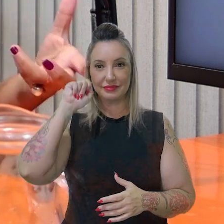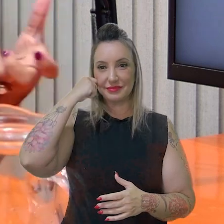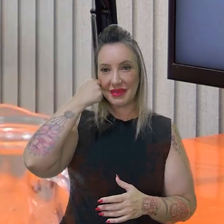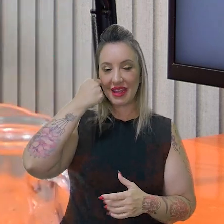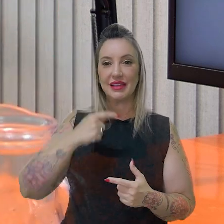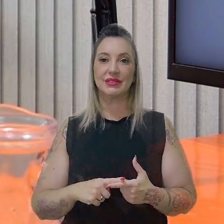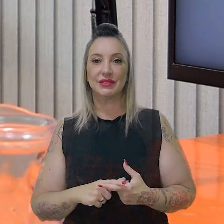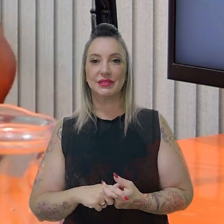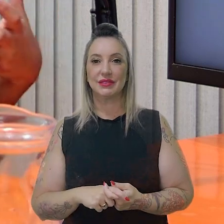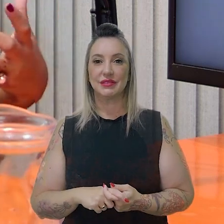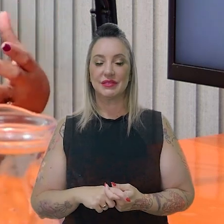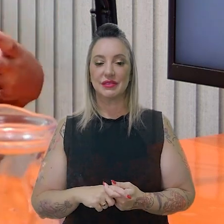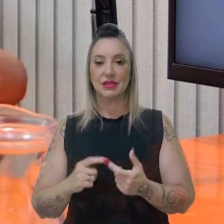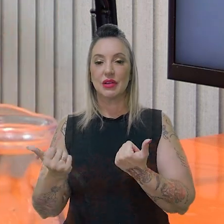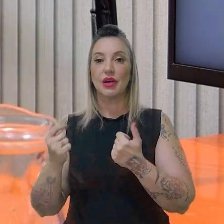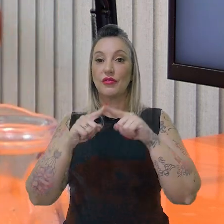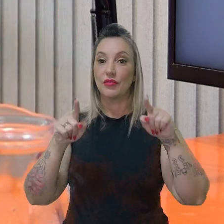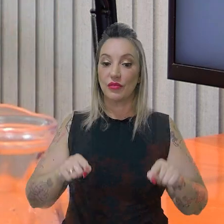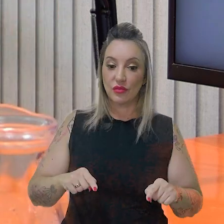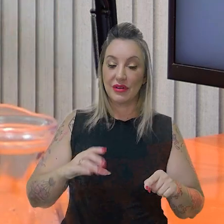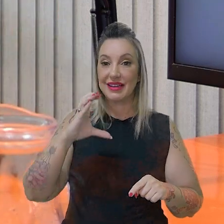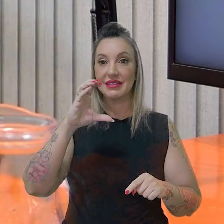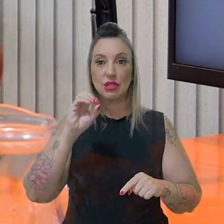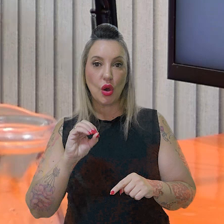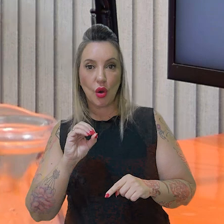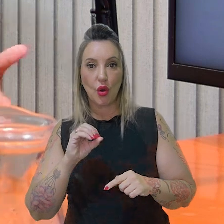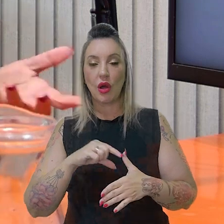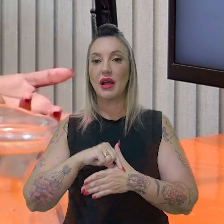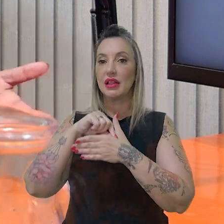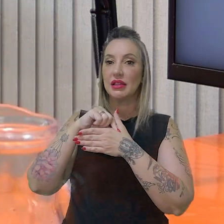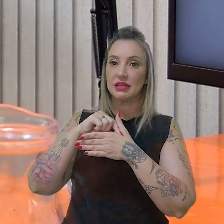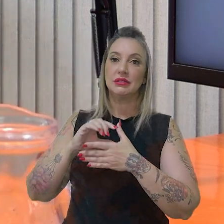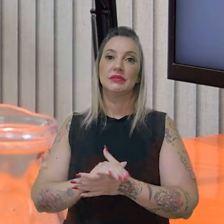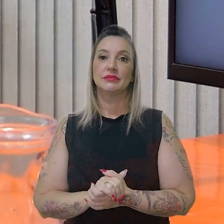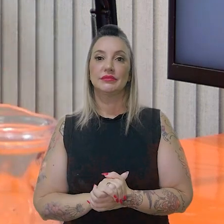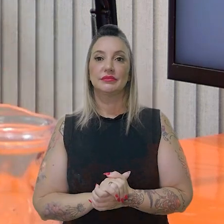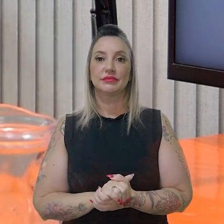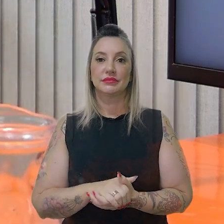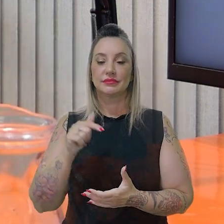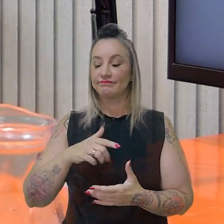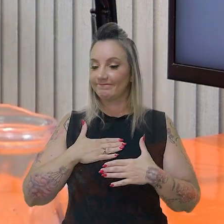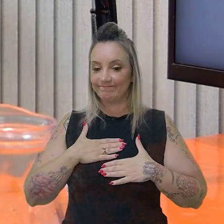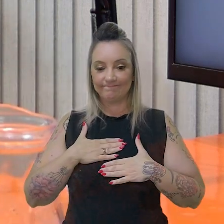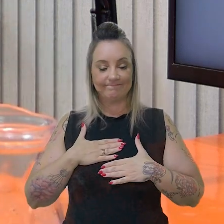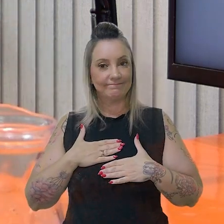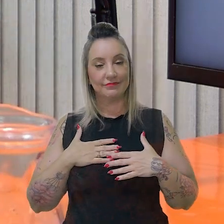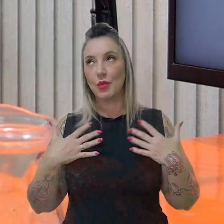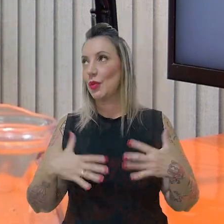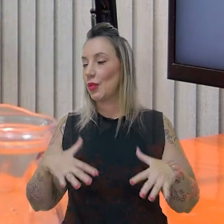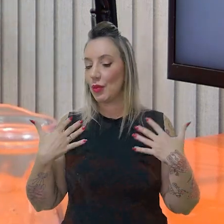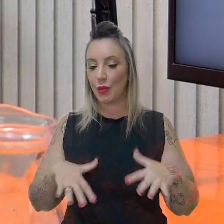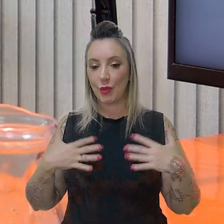uhum como colaborador como CEO como liderança e aquilo foi assim pô foi o